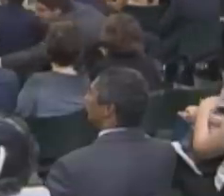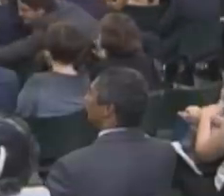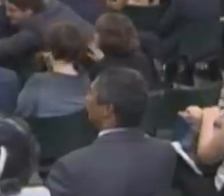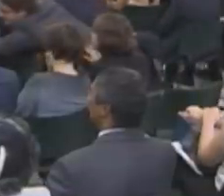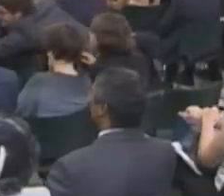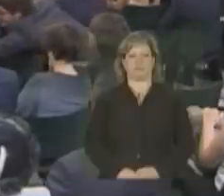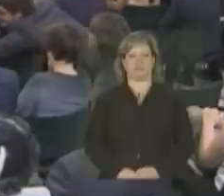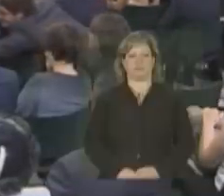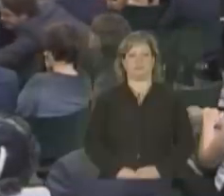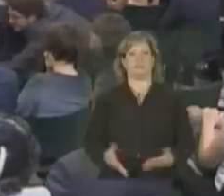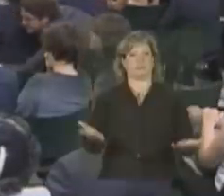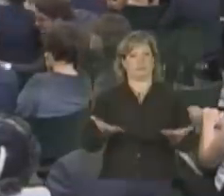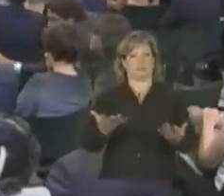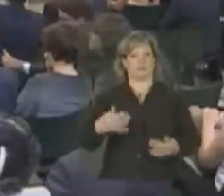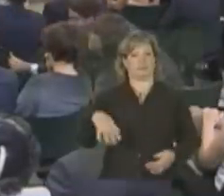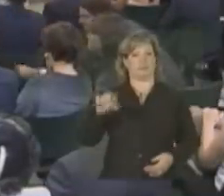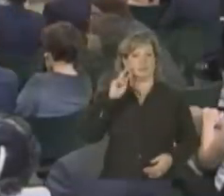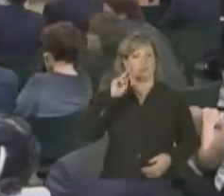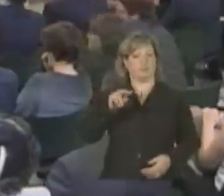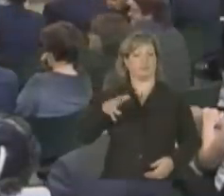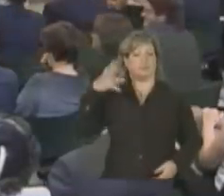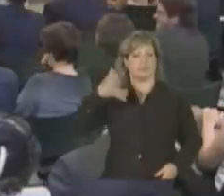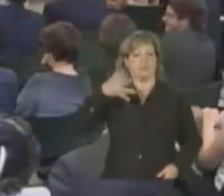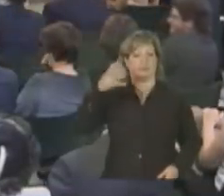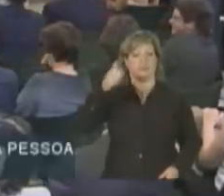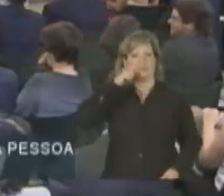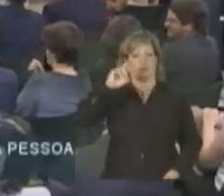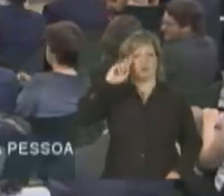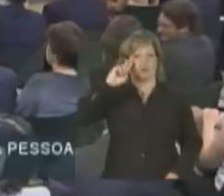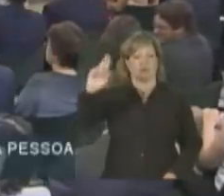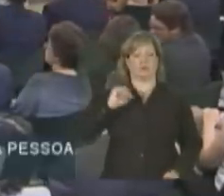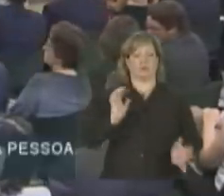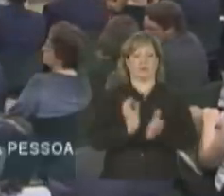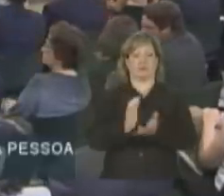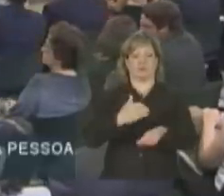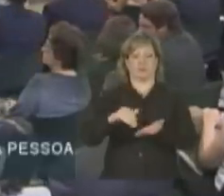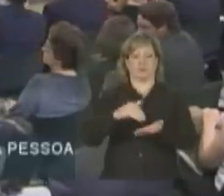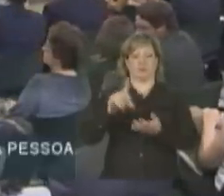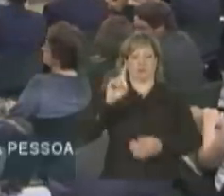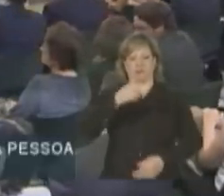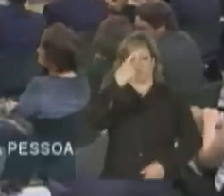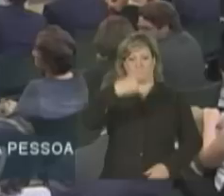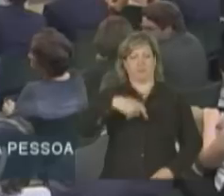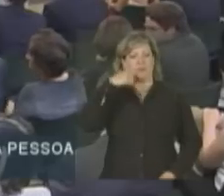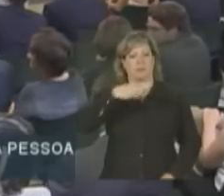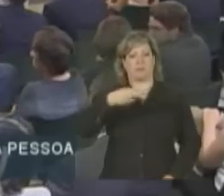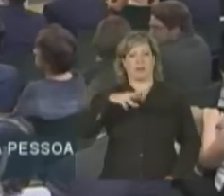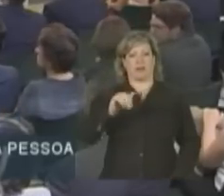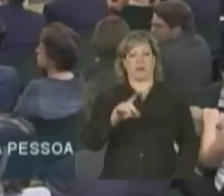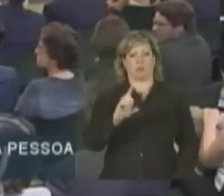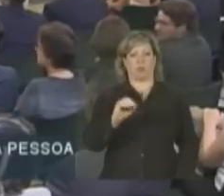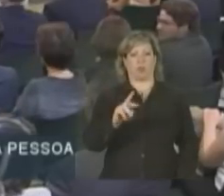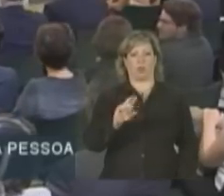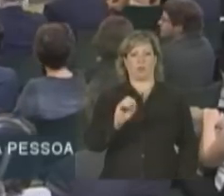Ouviremos nesse momento as palavras da ministra-chefe da Secretaria de Direitos Humanos, Maria do Rosário Nunes.